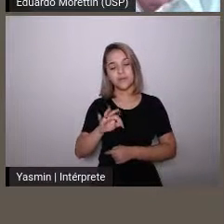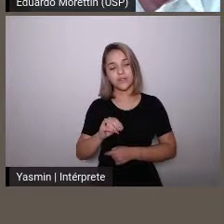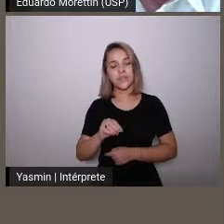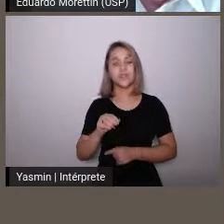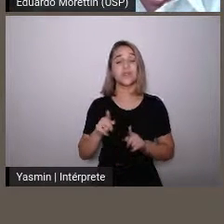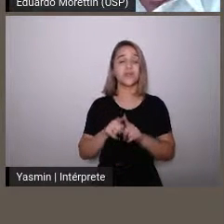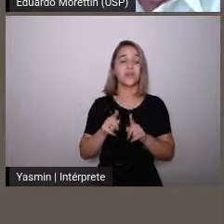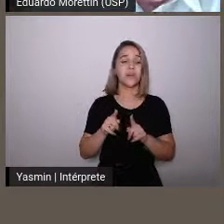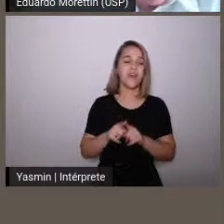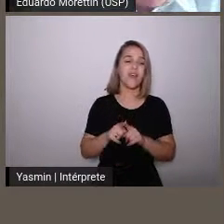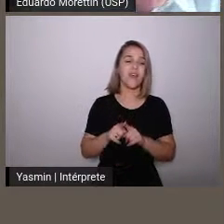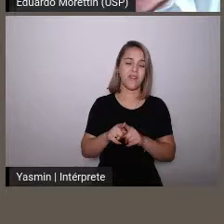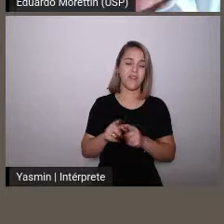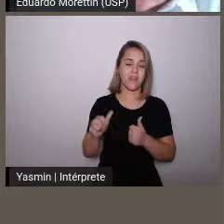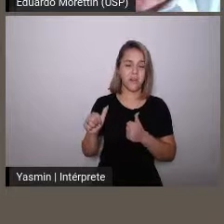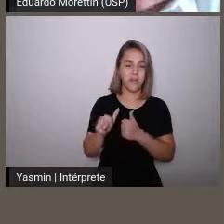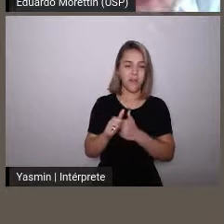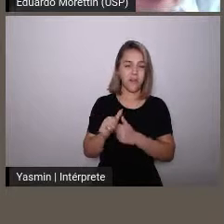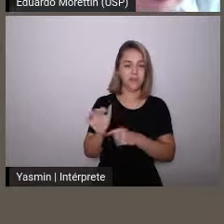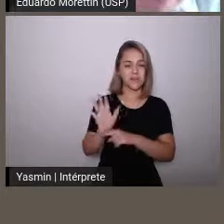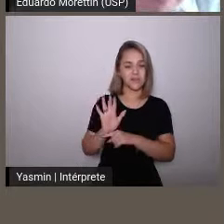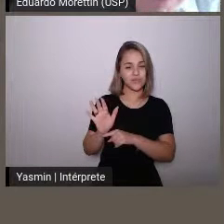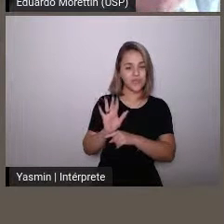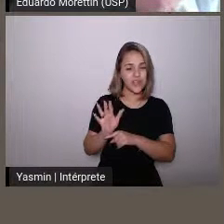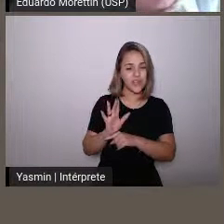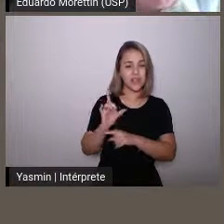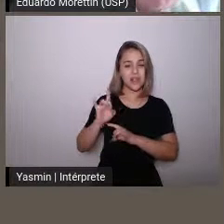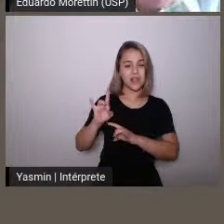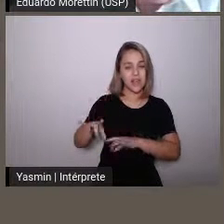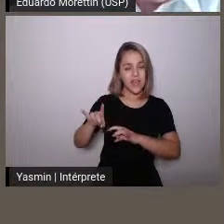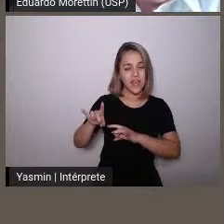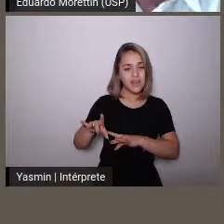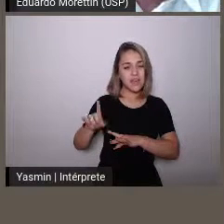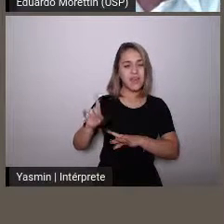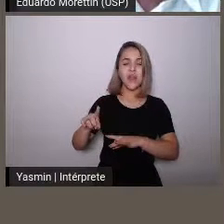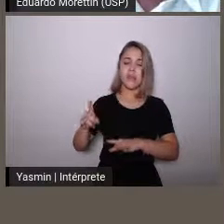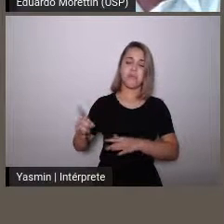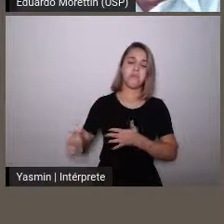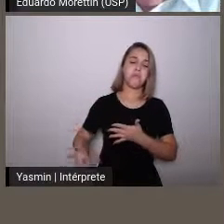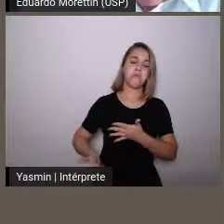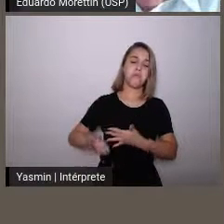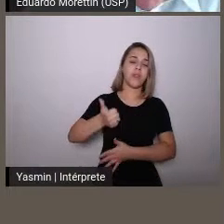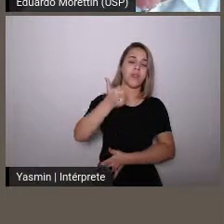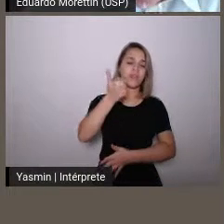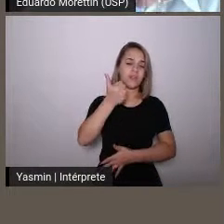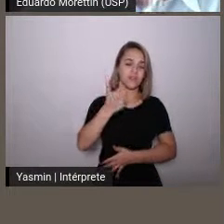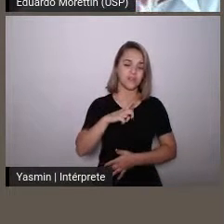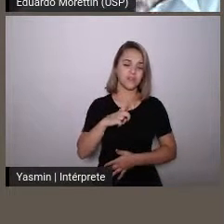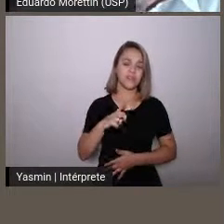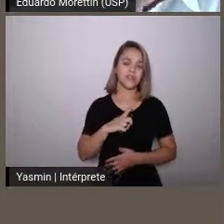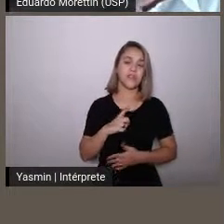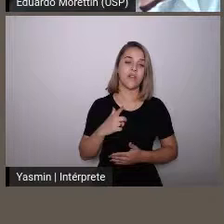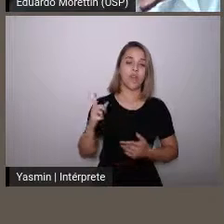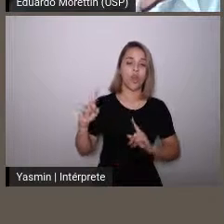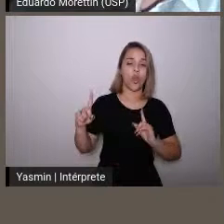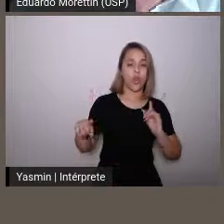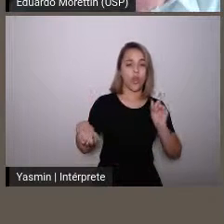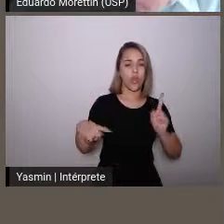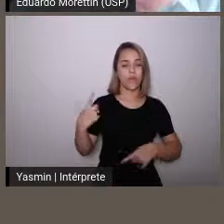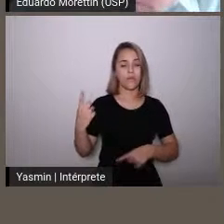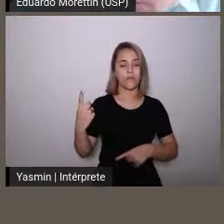técnica cinematográfica, era uma forma privilegiada de ser renovador e atual.